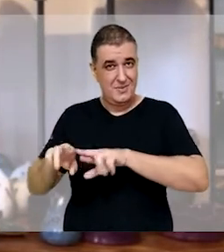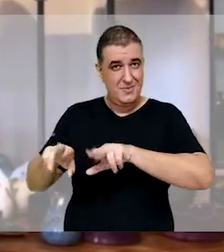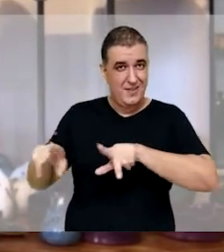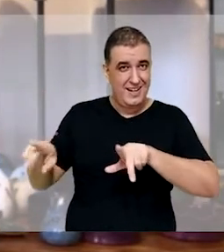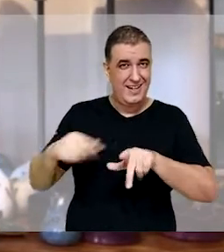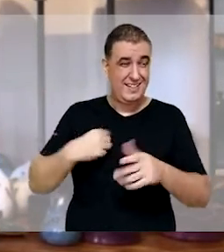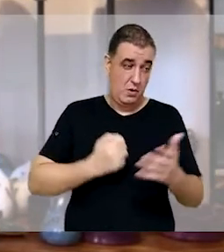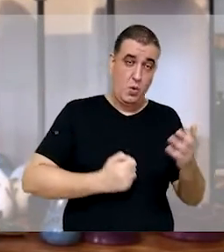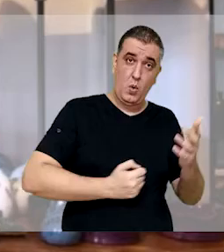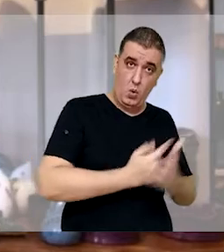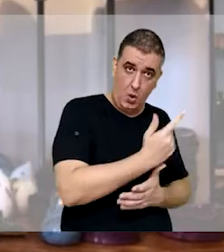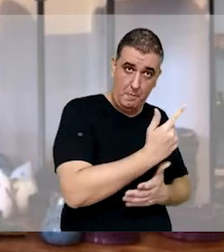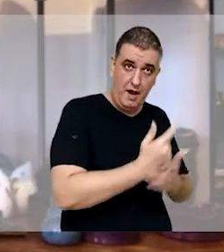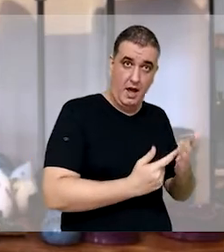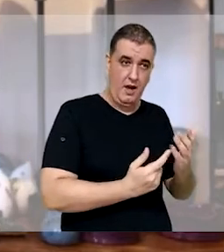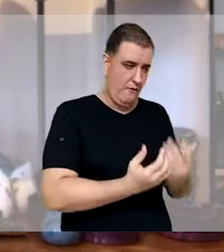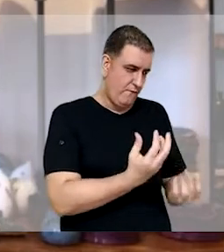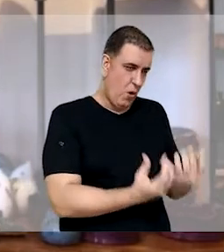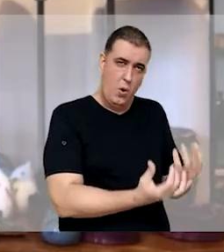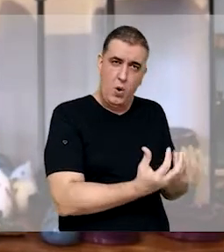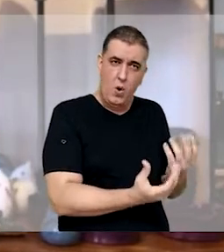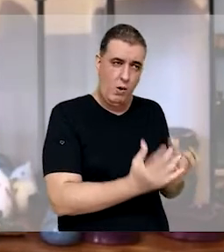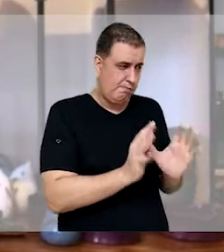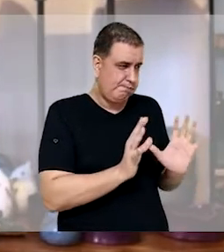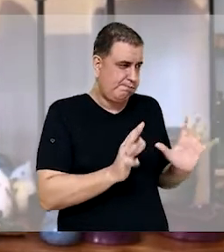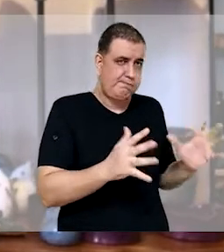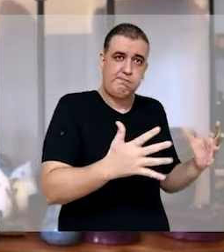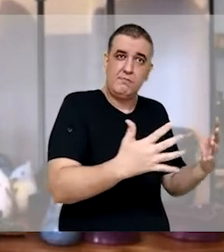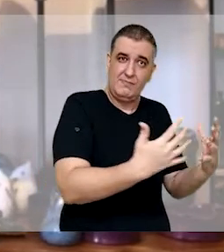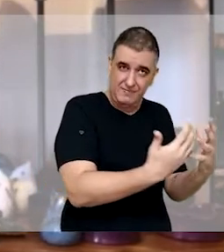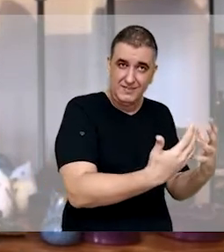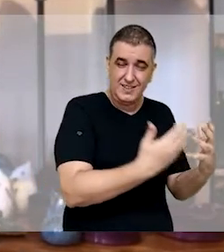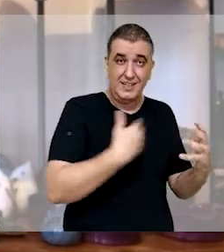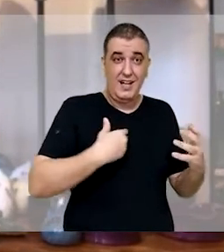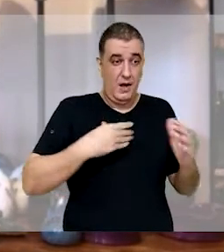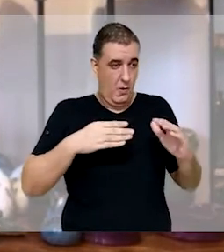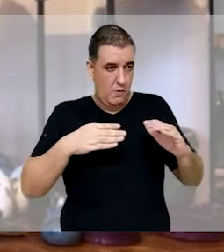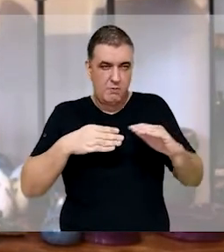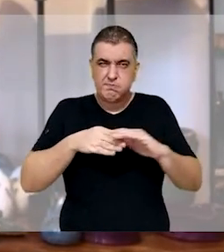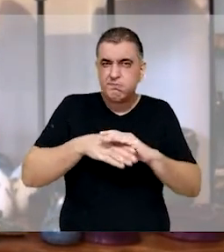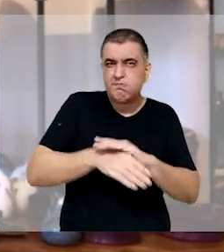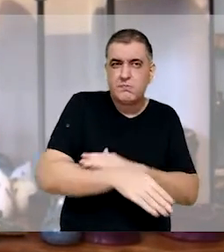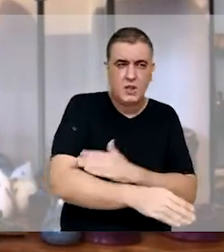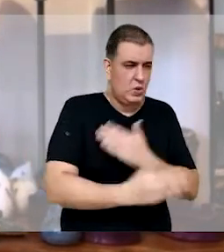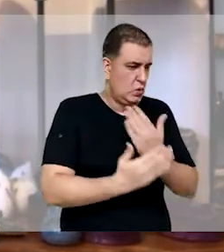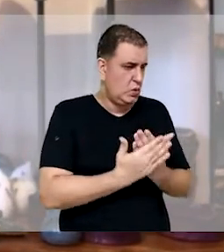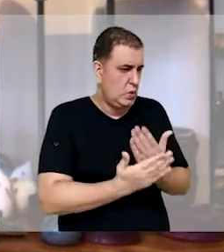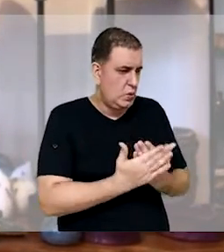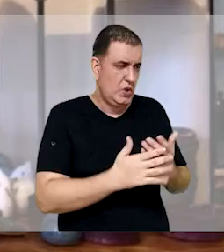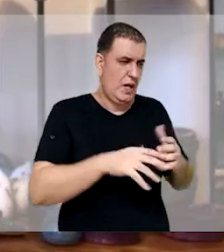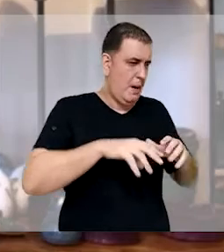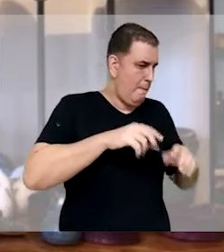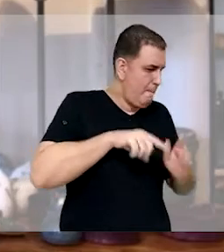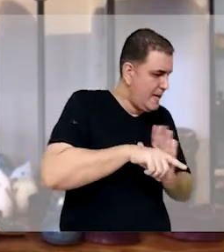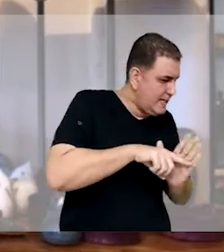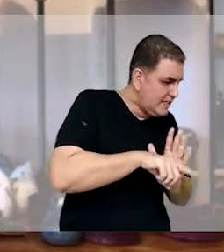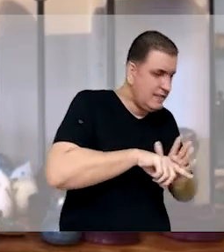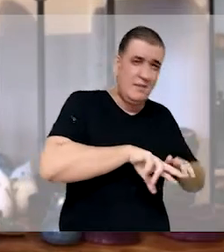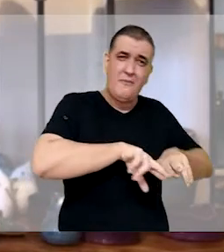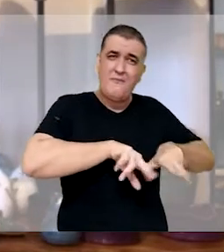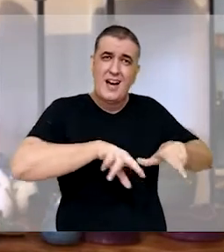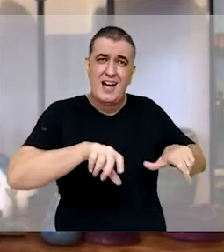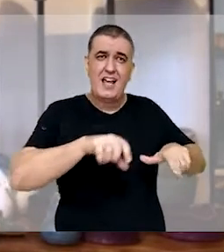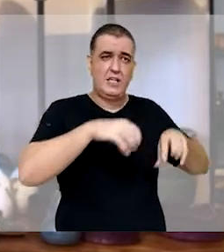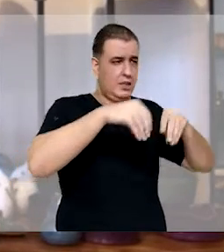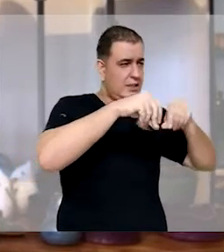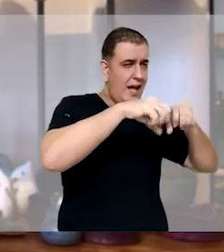meu primeiro forno de cerâmica. Então foi realmente uma imersão dentro do ateliê, onde você vai pesquisar as argilas, onde você